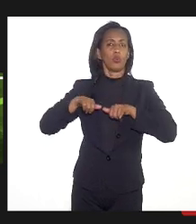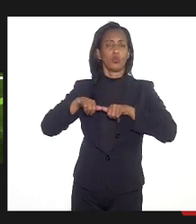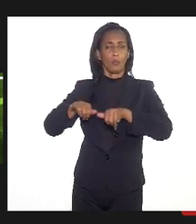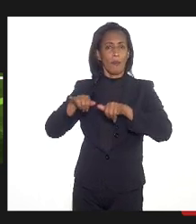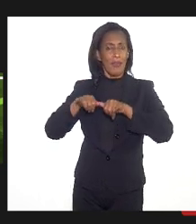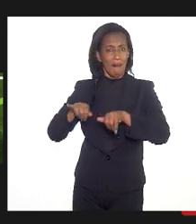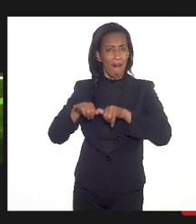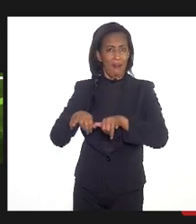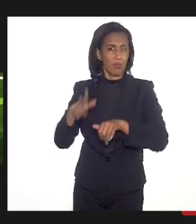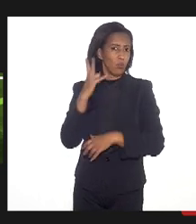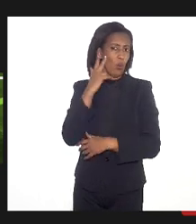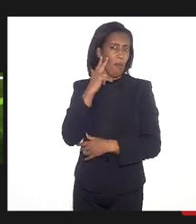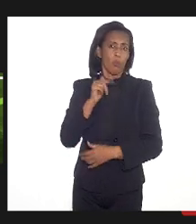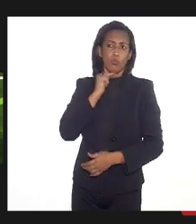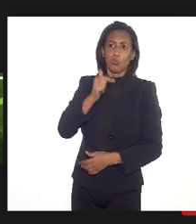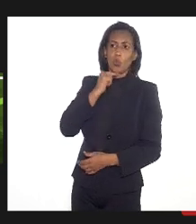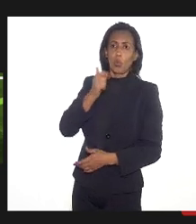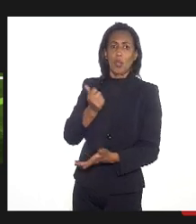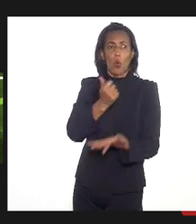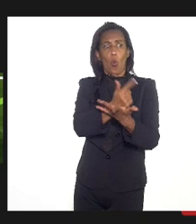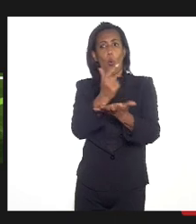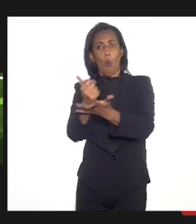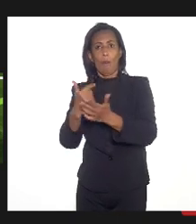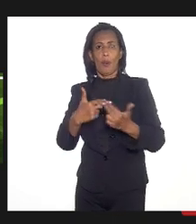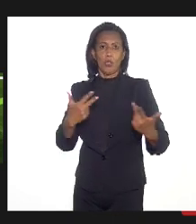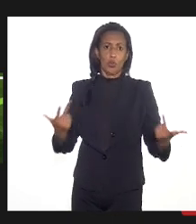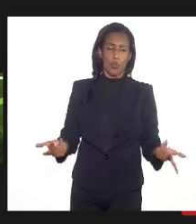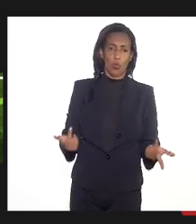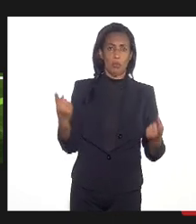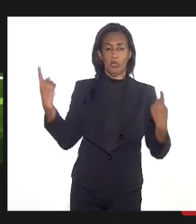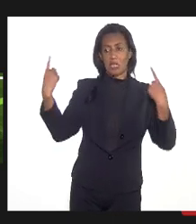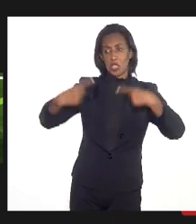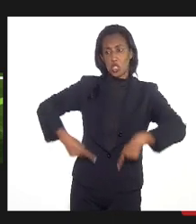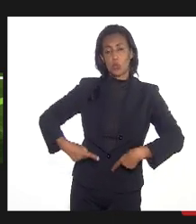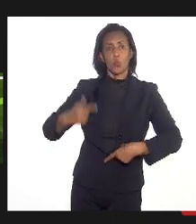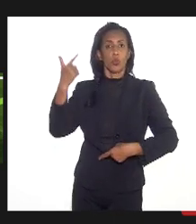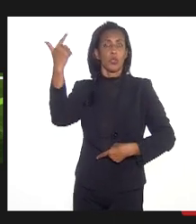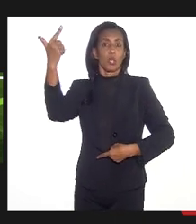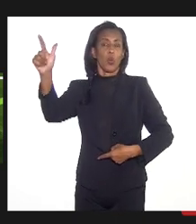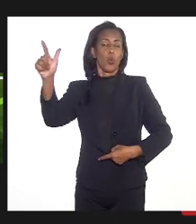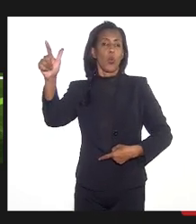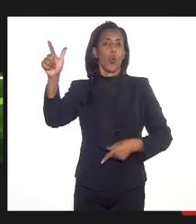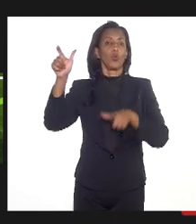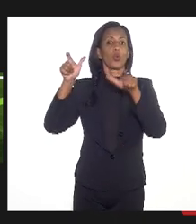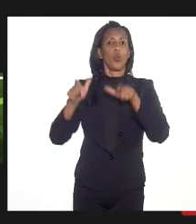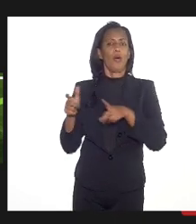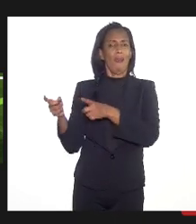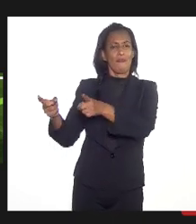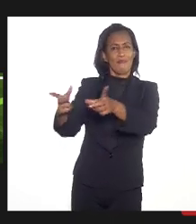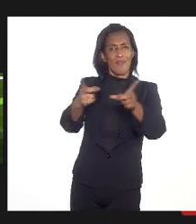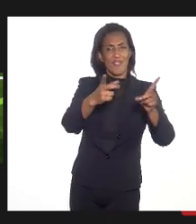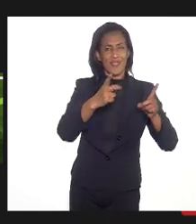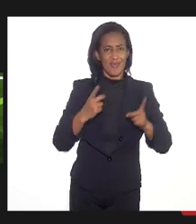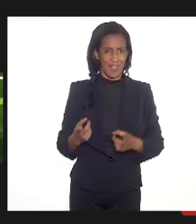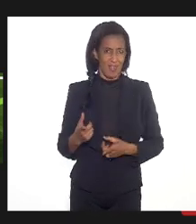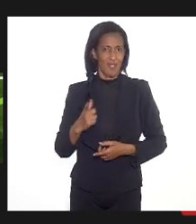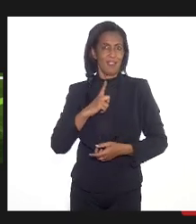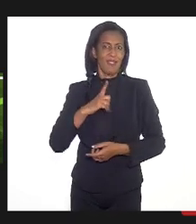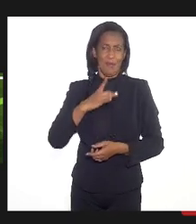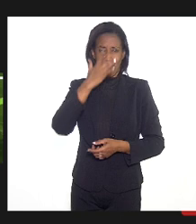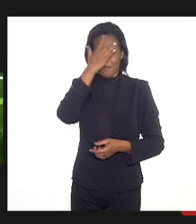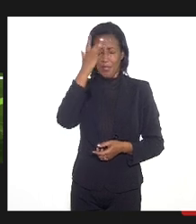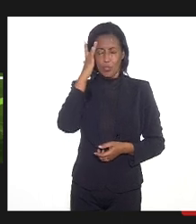consegue. E que já tem disputa com outros, assim, né? Pessoas, né,